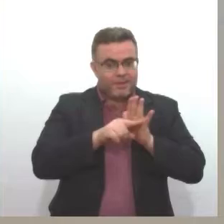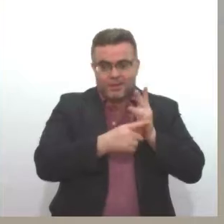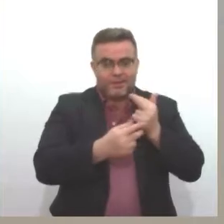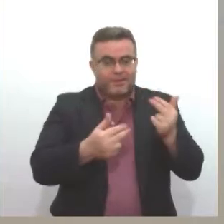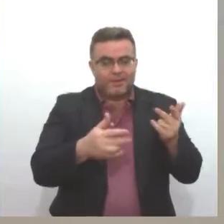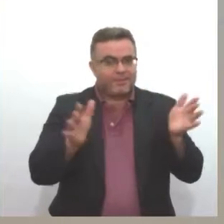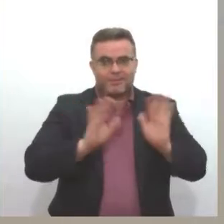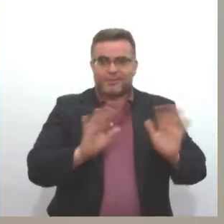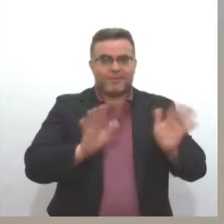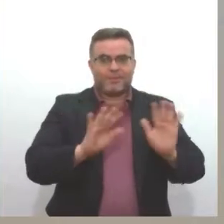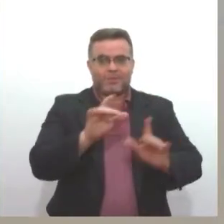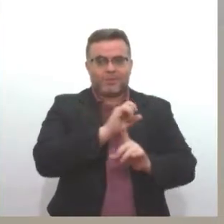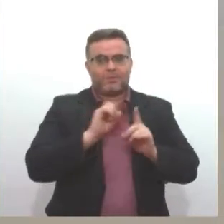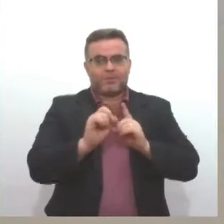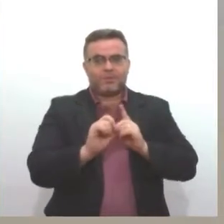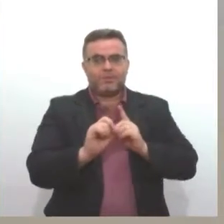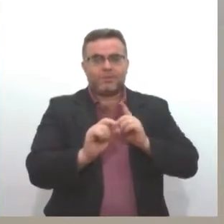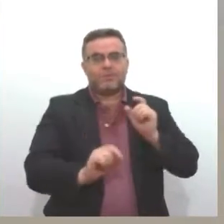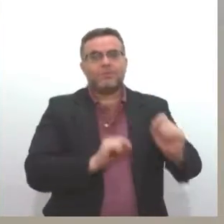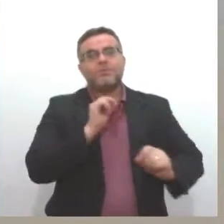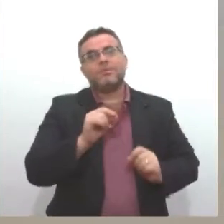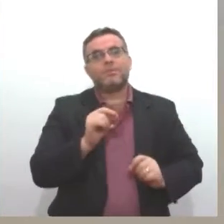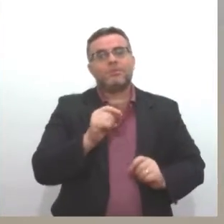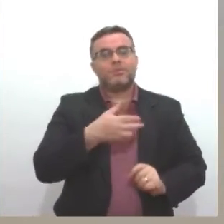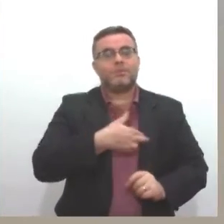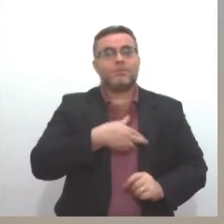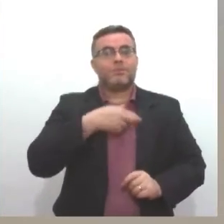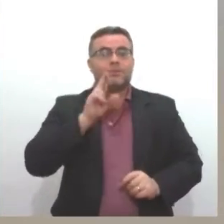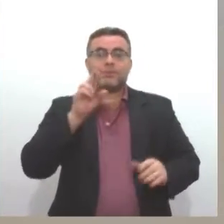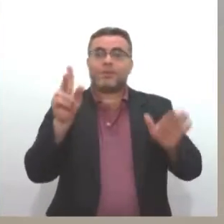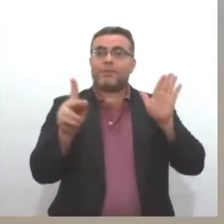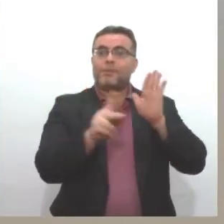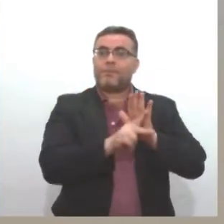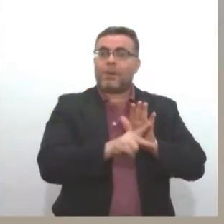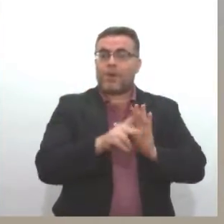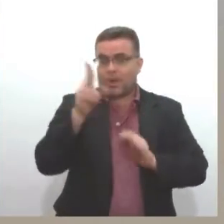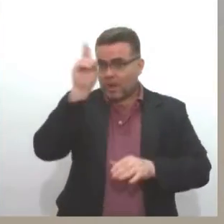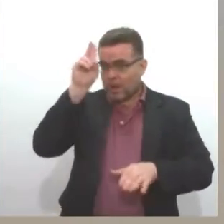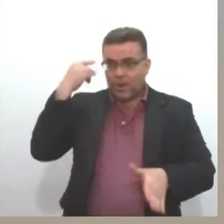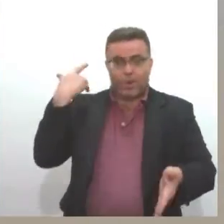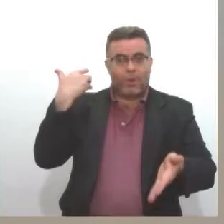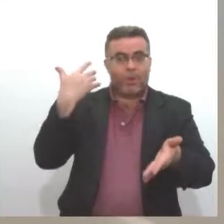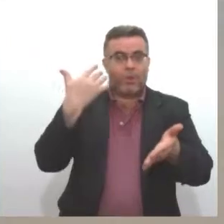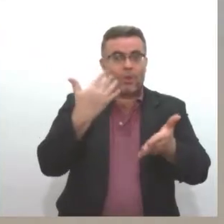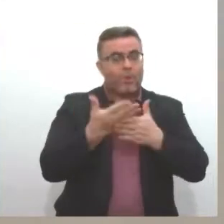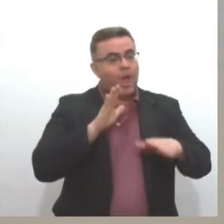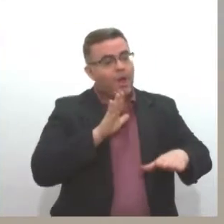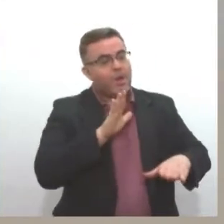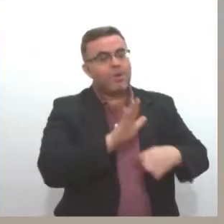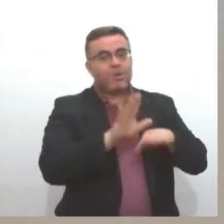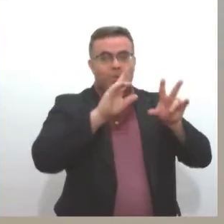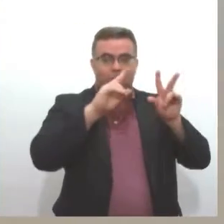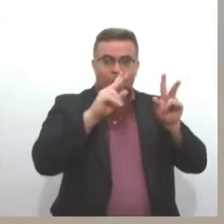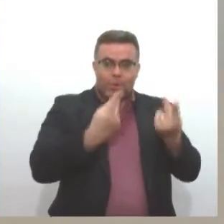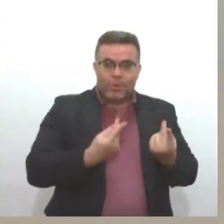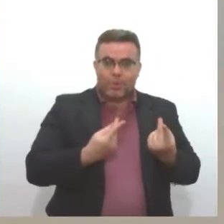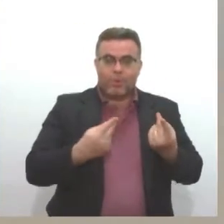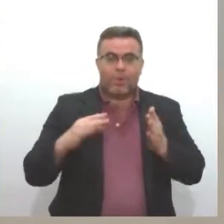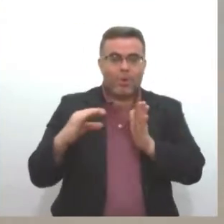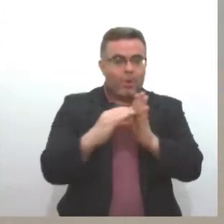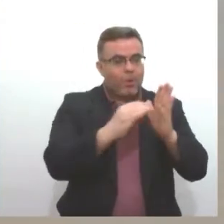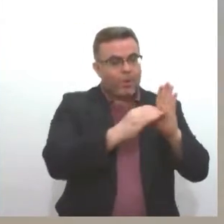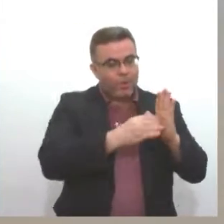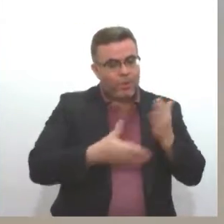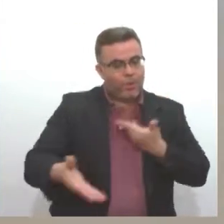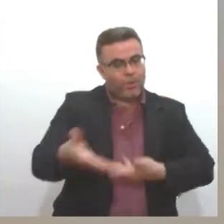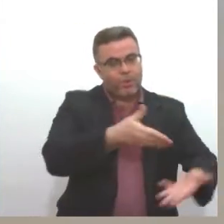fenômenos sociais. A vocação dela historicamente é ajudar o ser humano, comunidades, né, enfim,